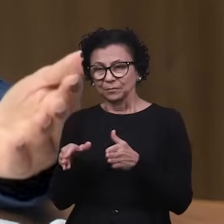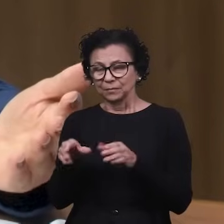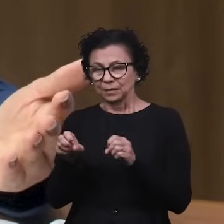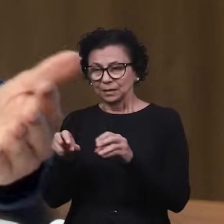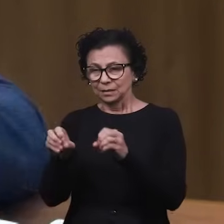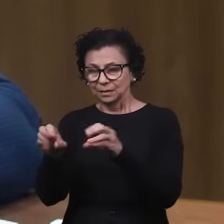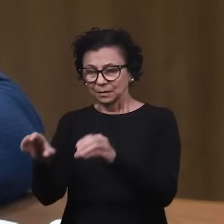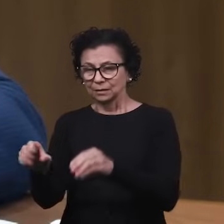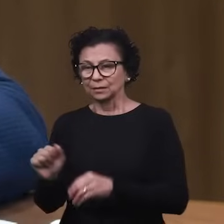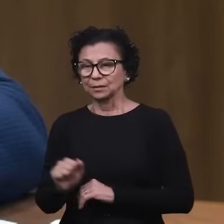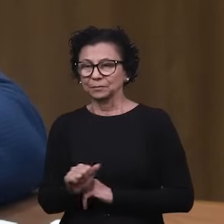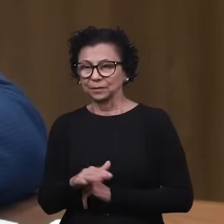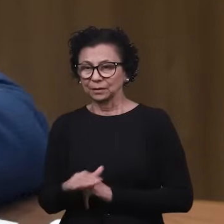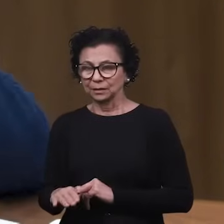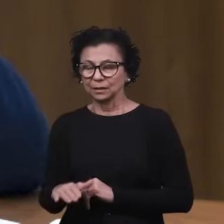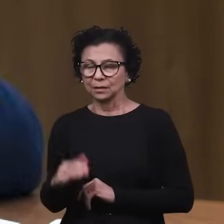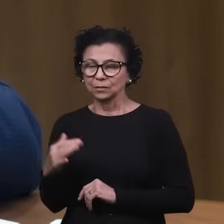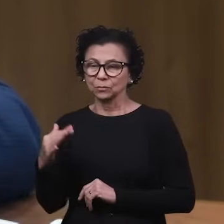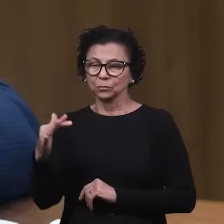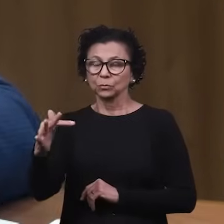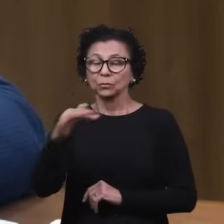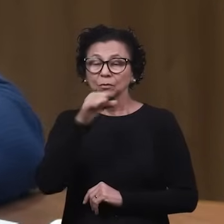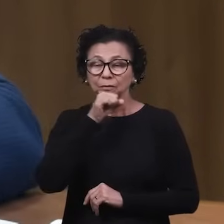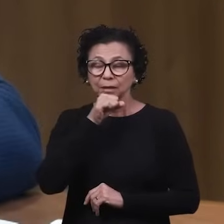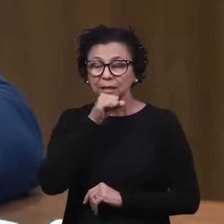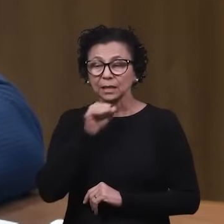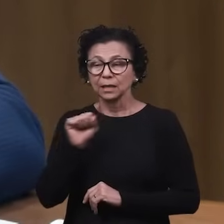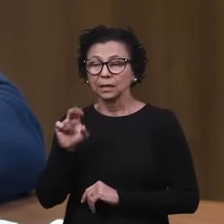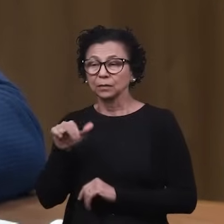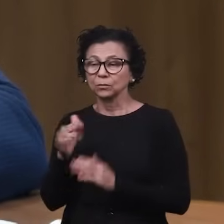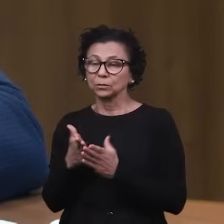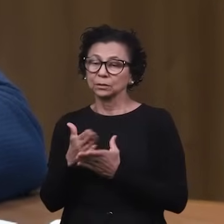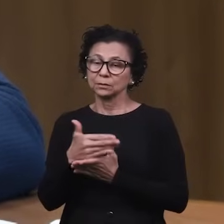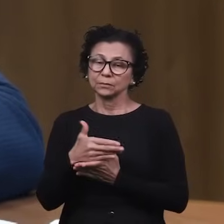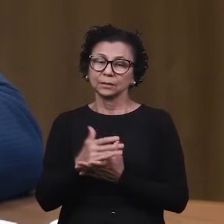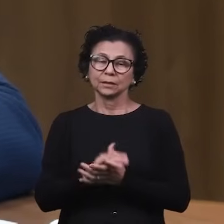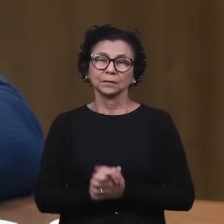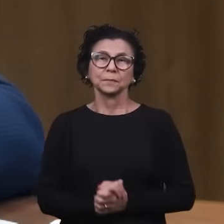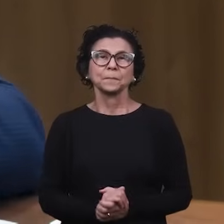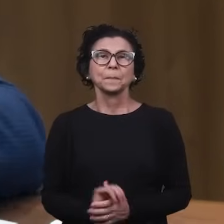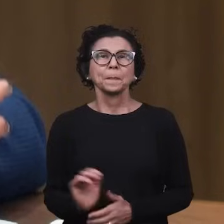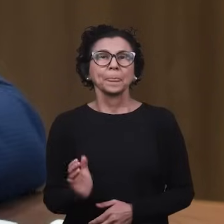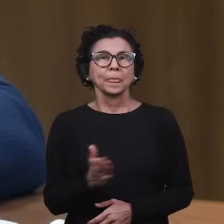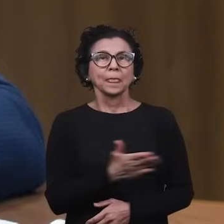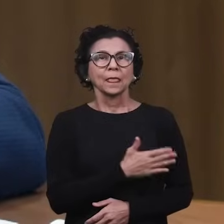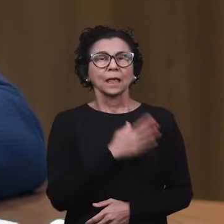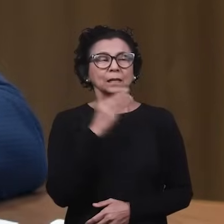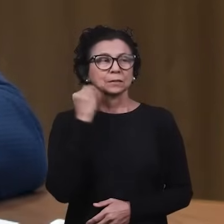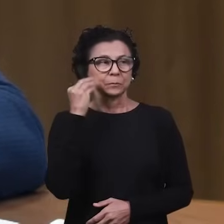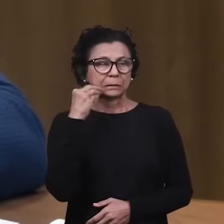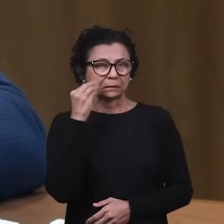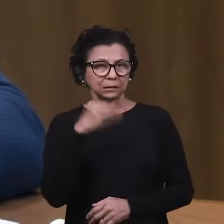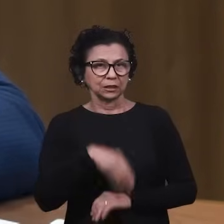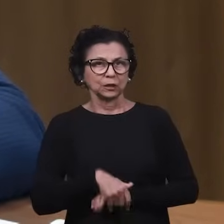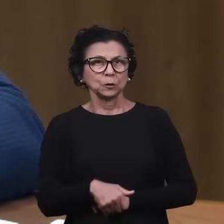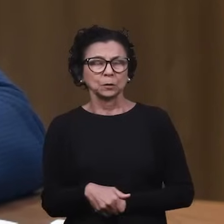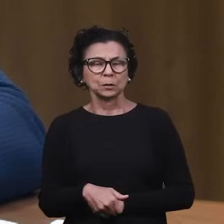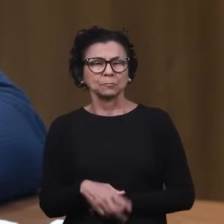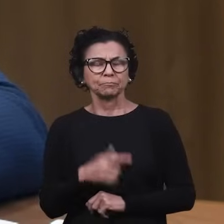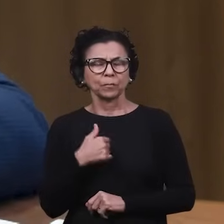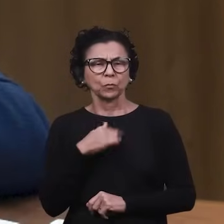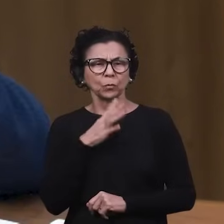não se desviará dela. Então, eu gostaria de contar uma experiência a respeito de uma professora que eu